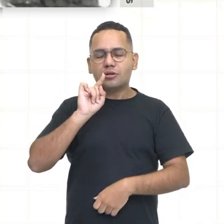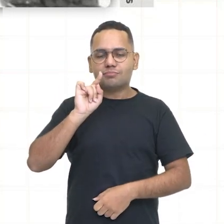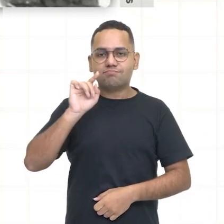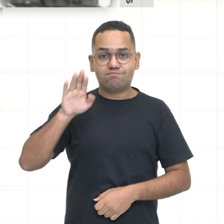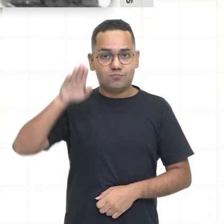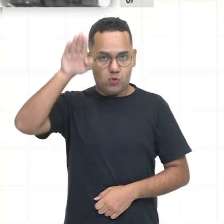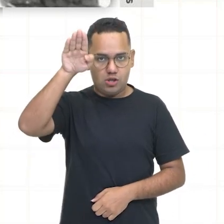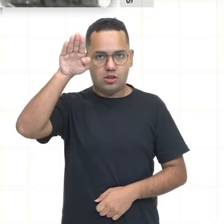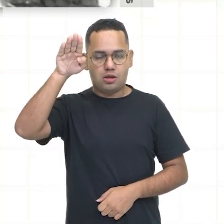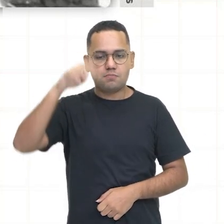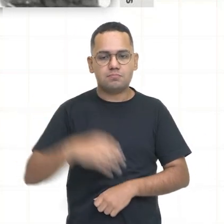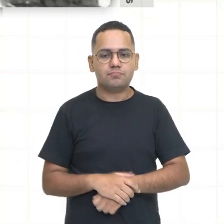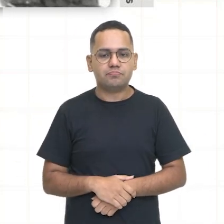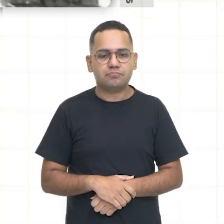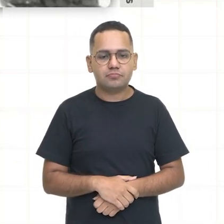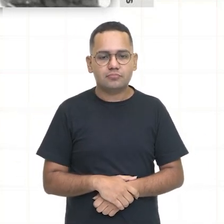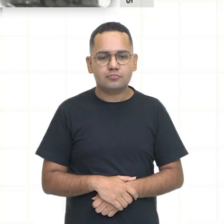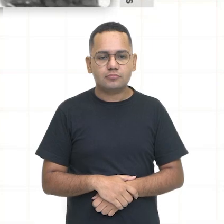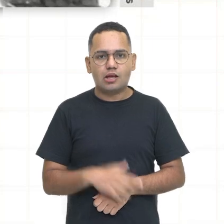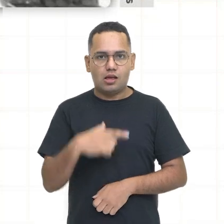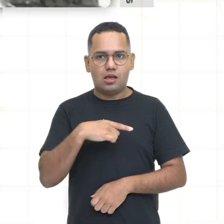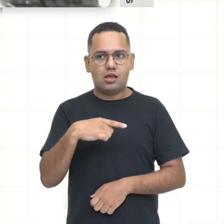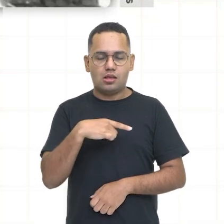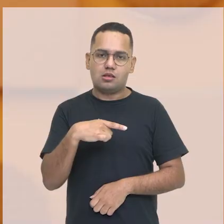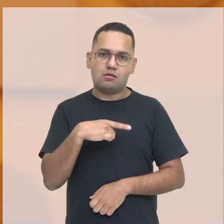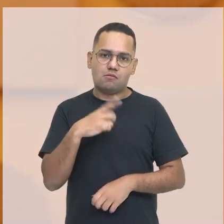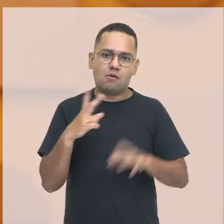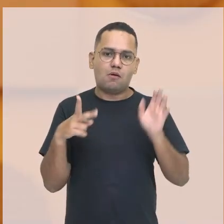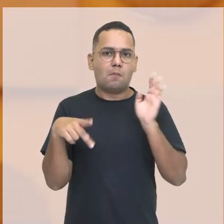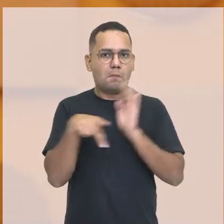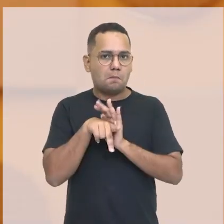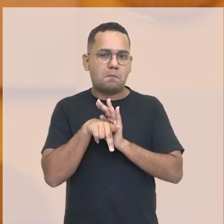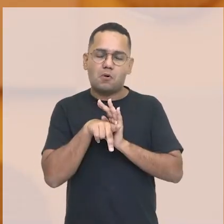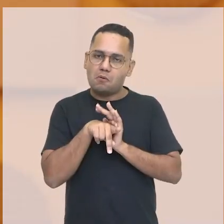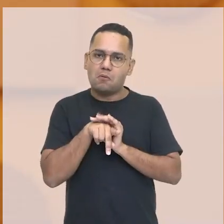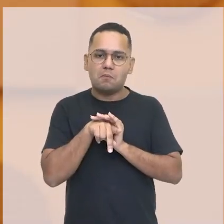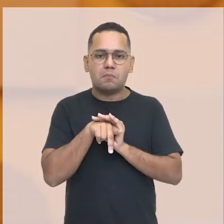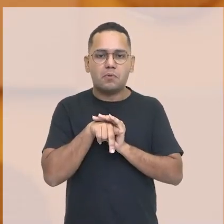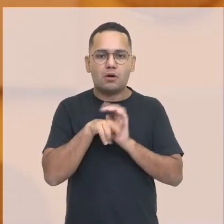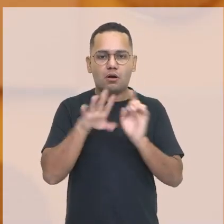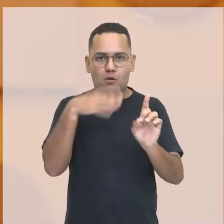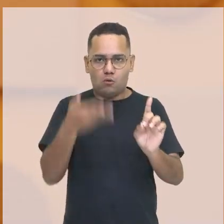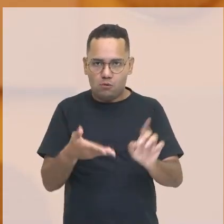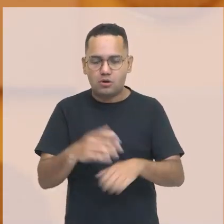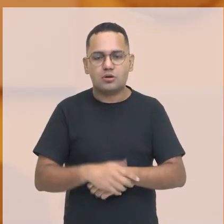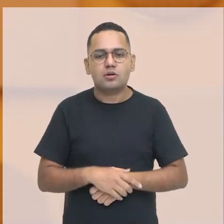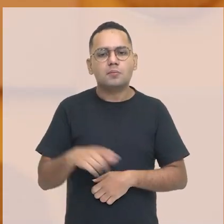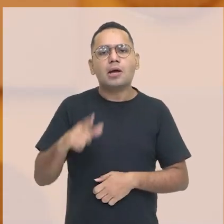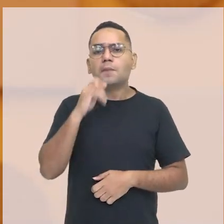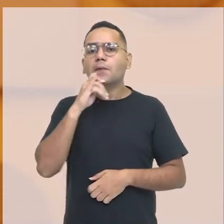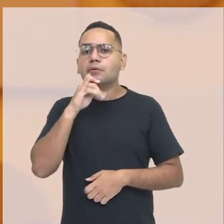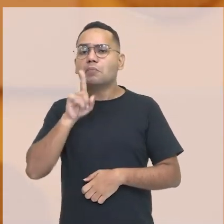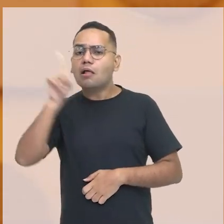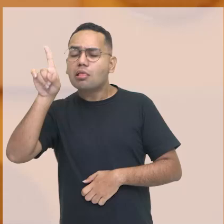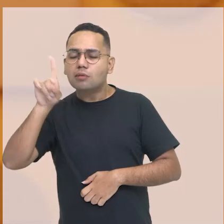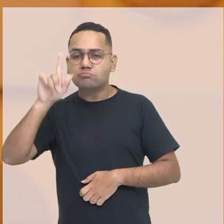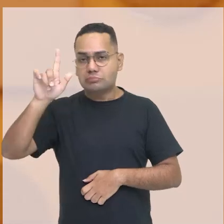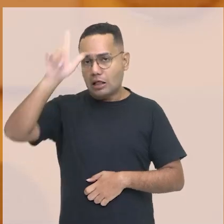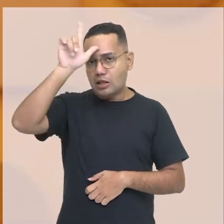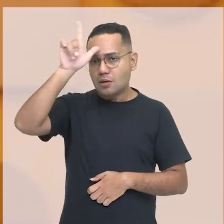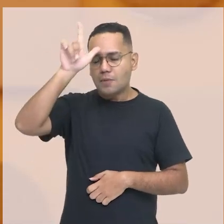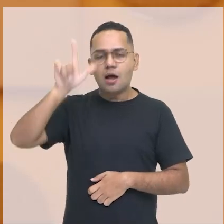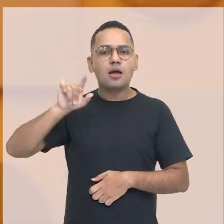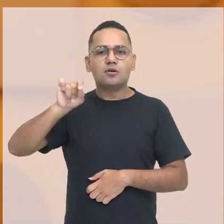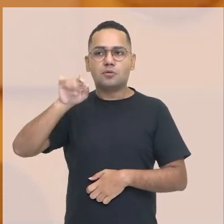Hitler, e ele também tinha a sua saudação peculiar. Se na Alemanha saudava-se com um Heil Hitler, aqui no Brasil